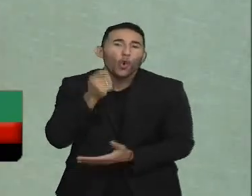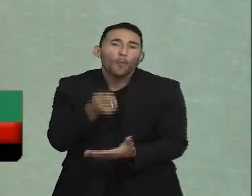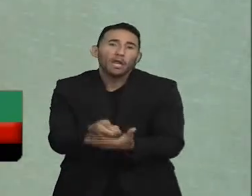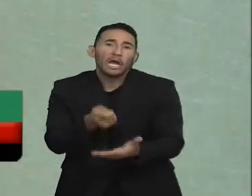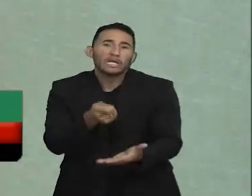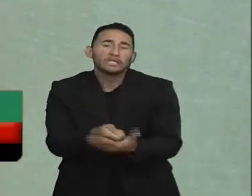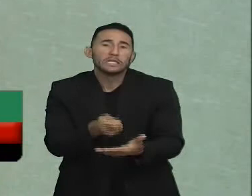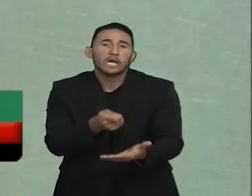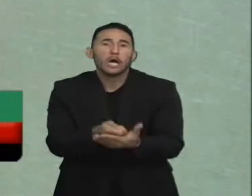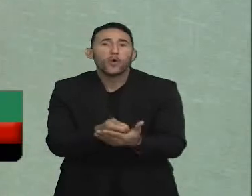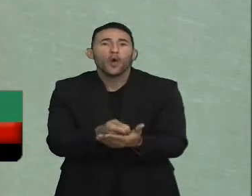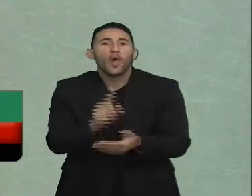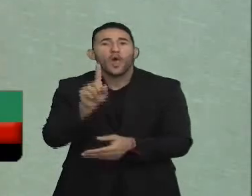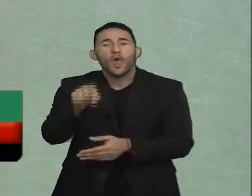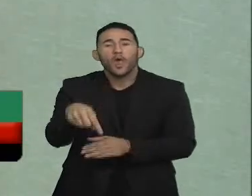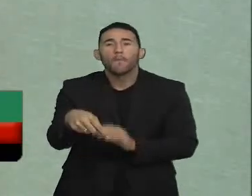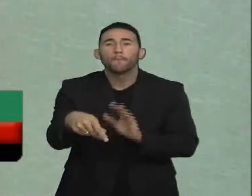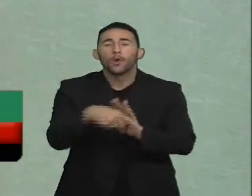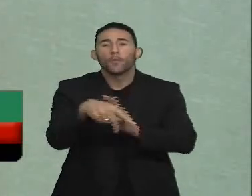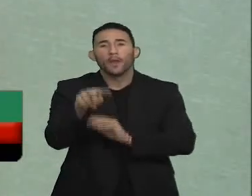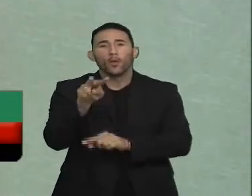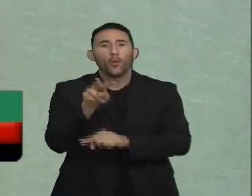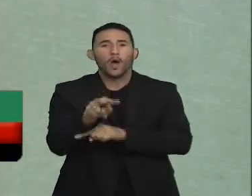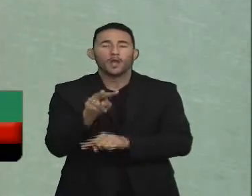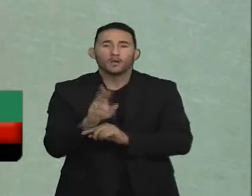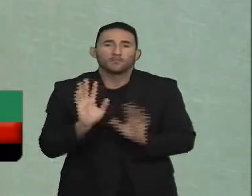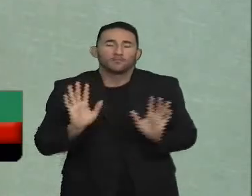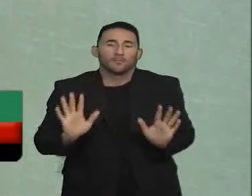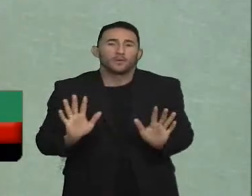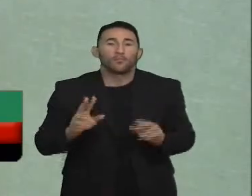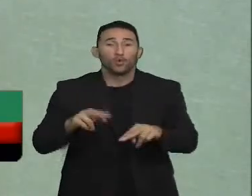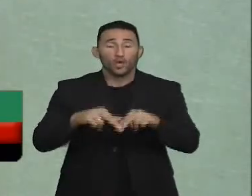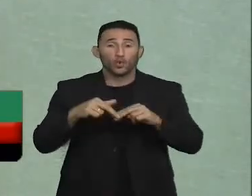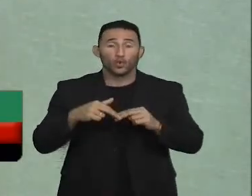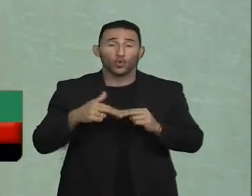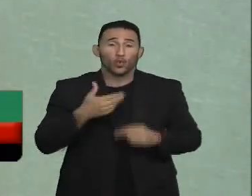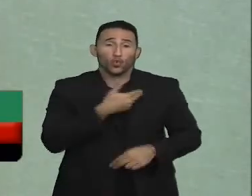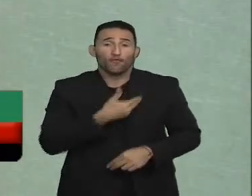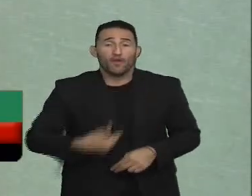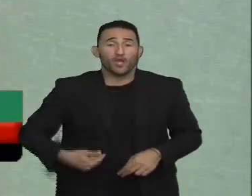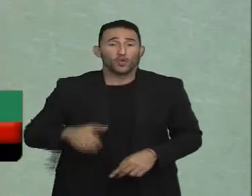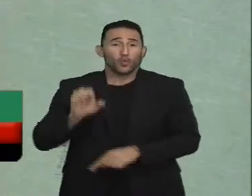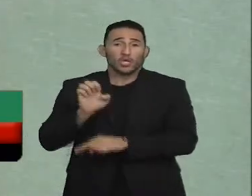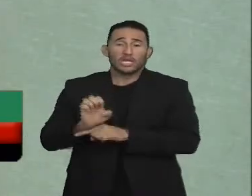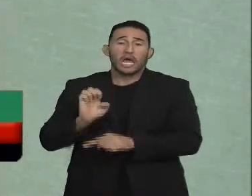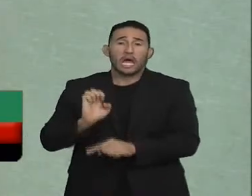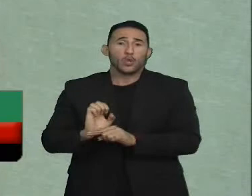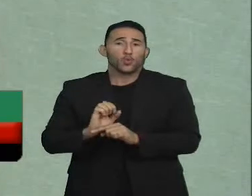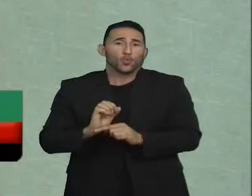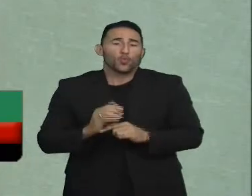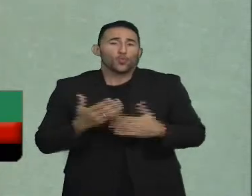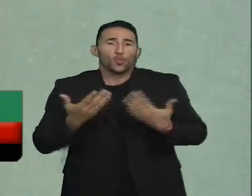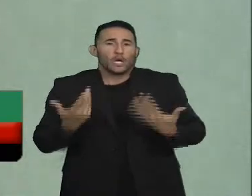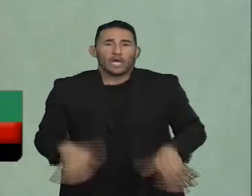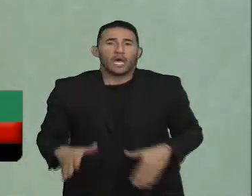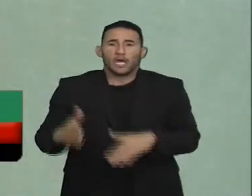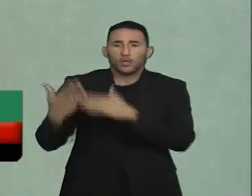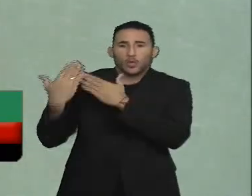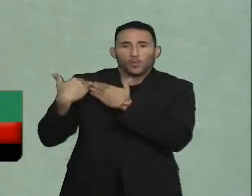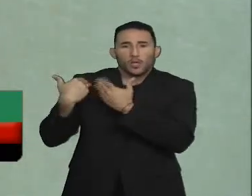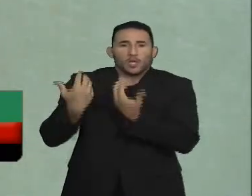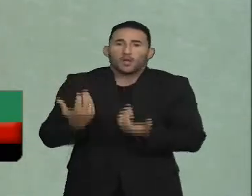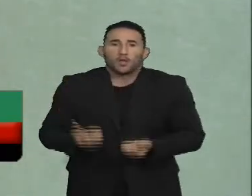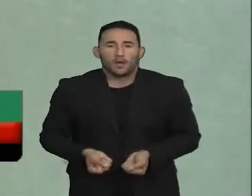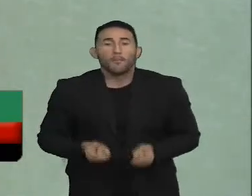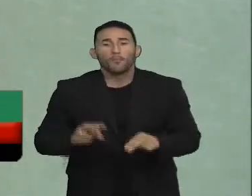tem que cumprir o seu papel só é a Guarda. E o Estado acaba fugindo aí, né, do seu papel. Mas eu quero parabenizar